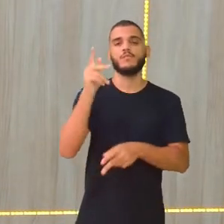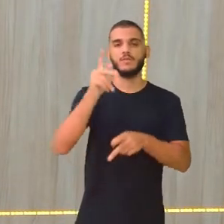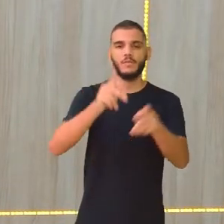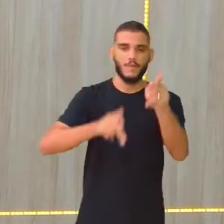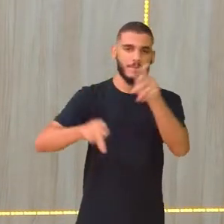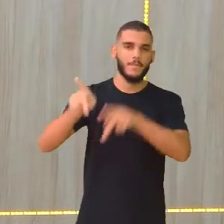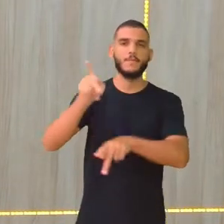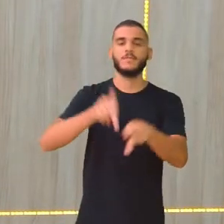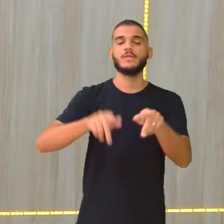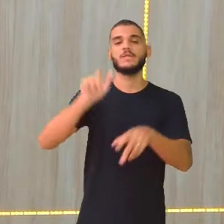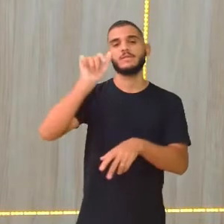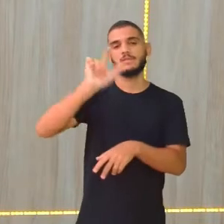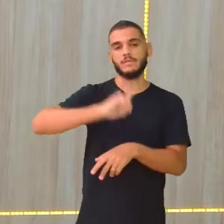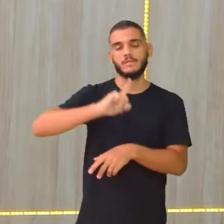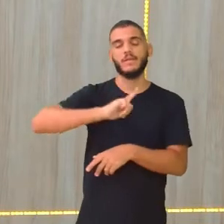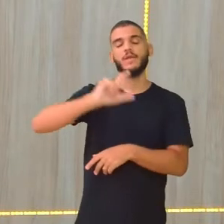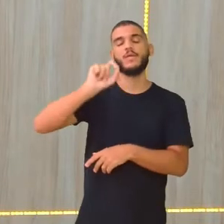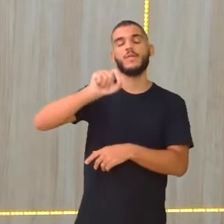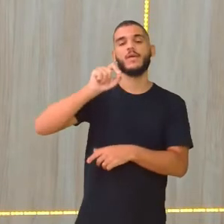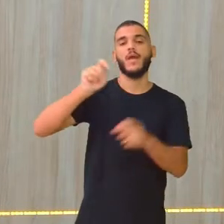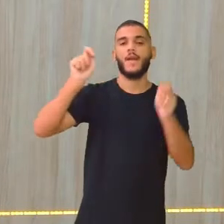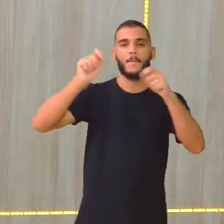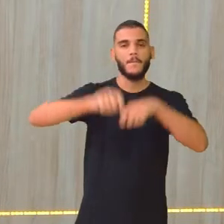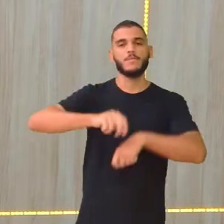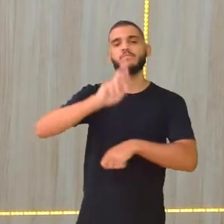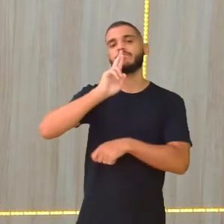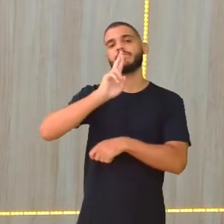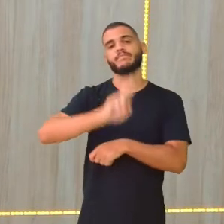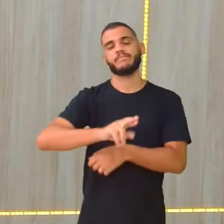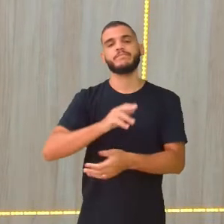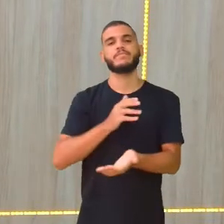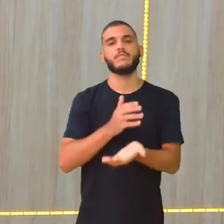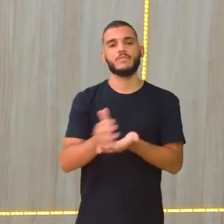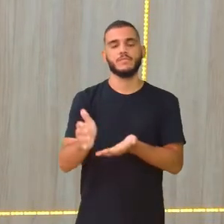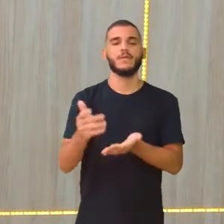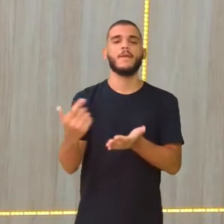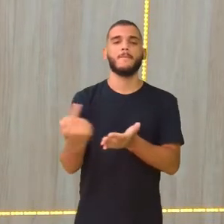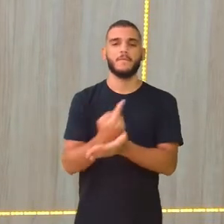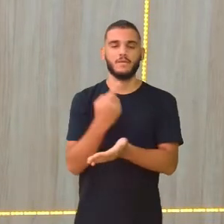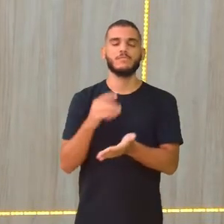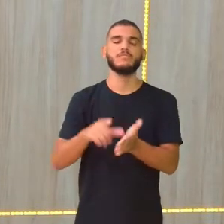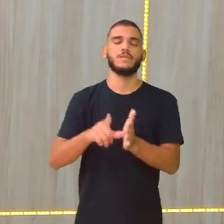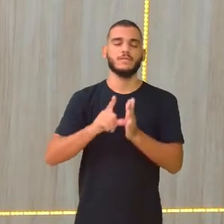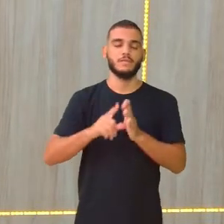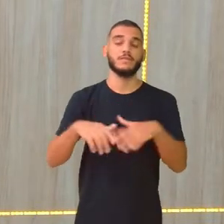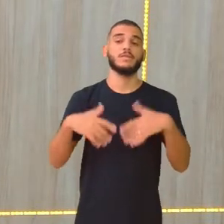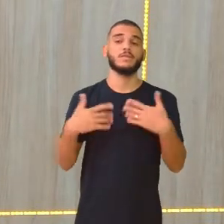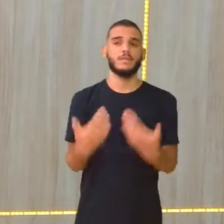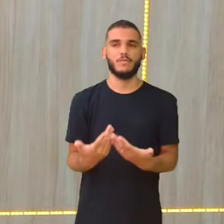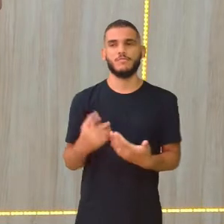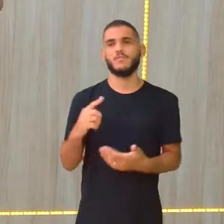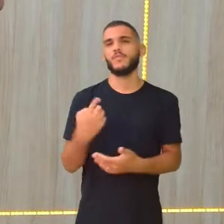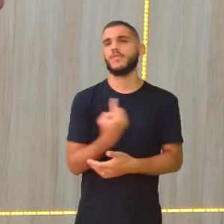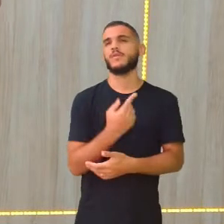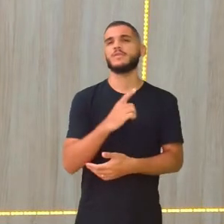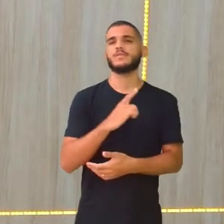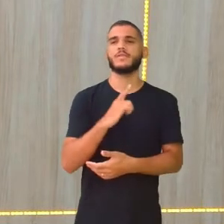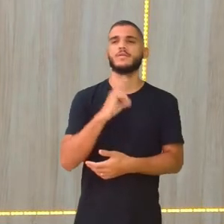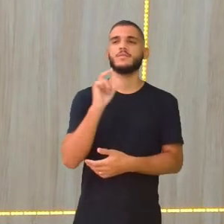aí uma possibilidade para a gente começar a responder aquele questionamento do início. Mas vamos mais. O que é que nós temos